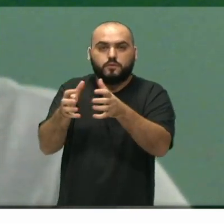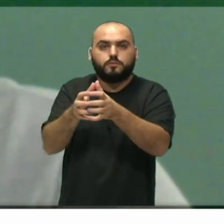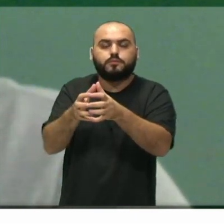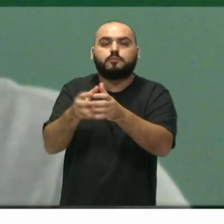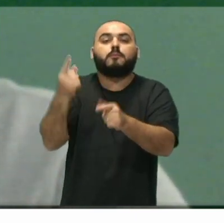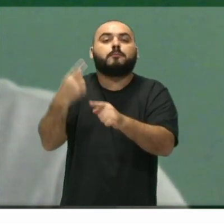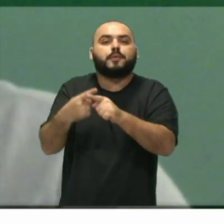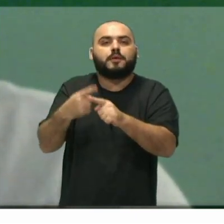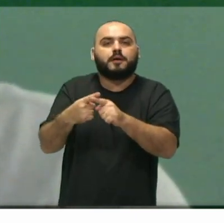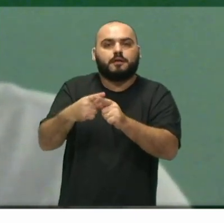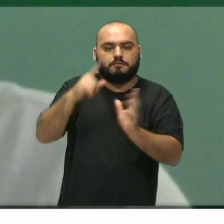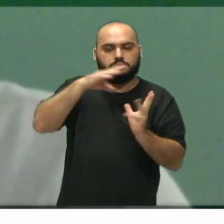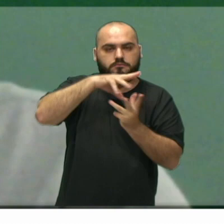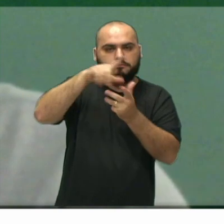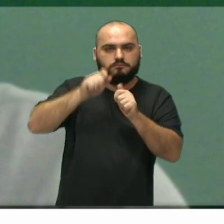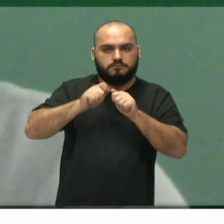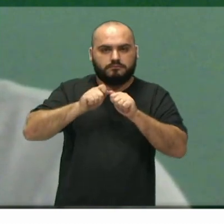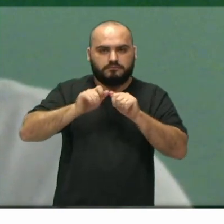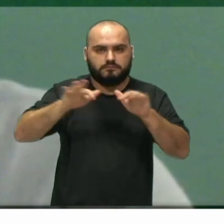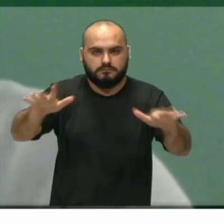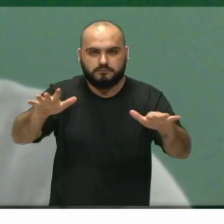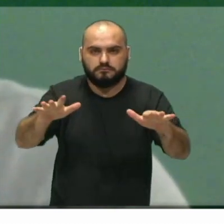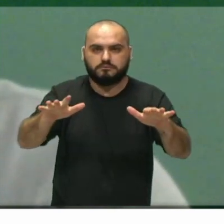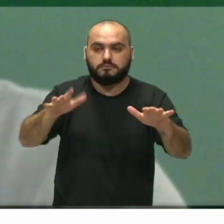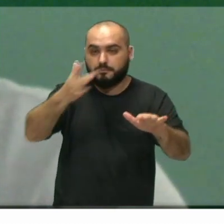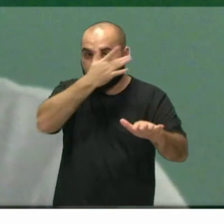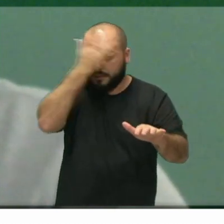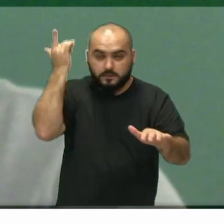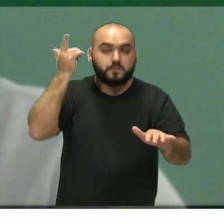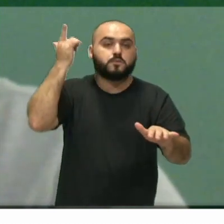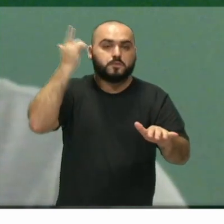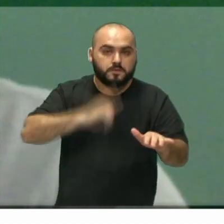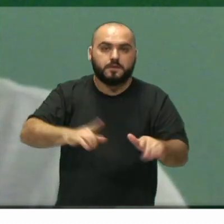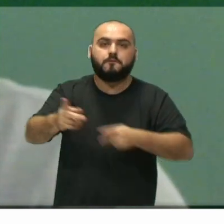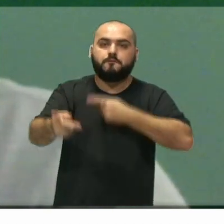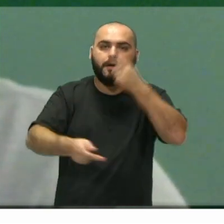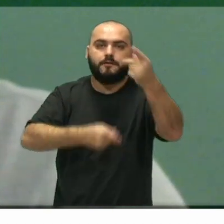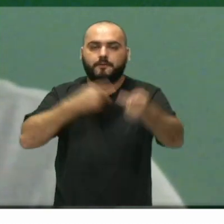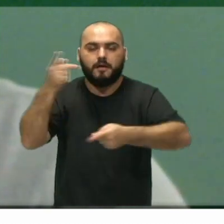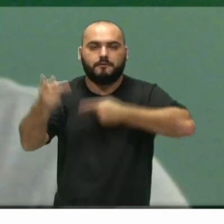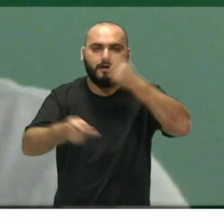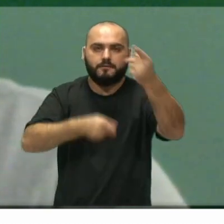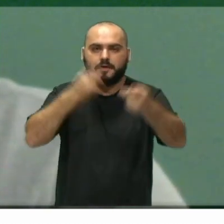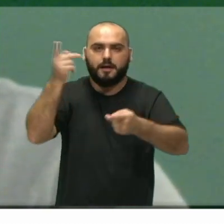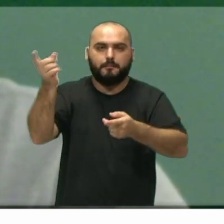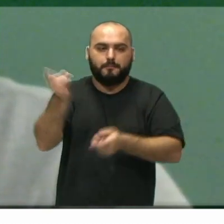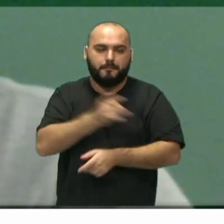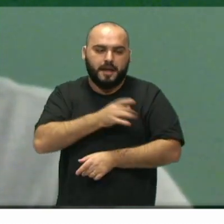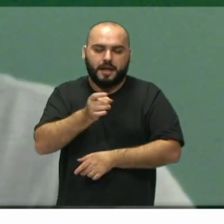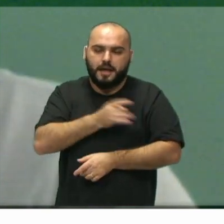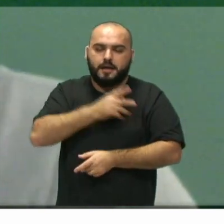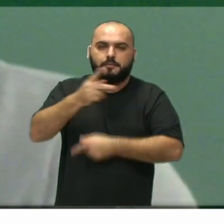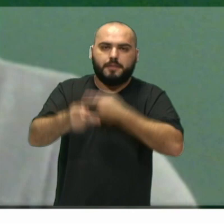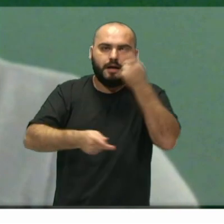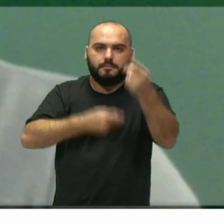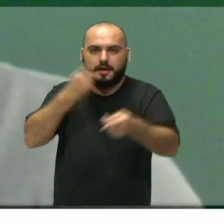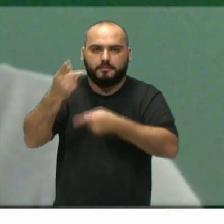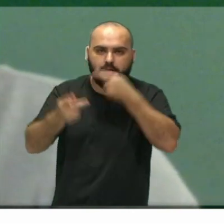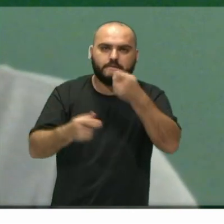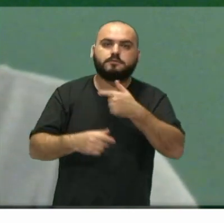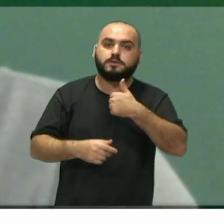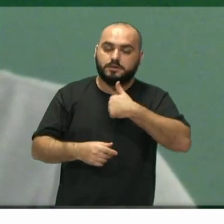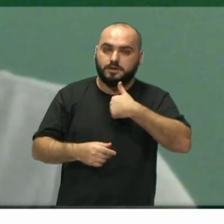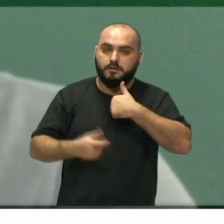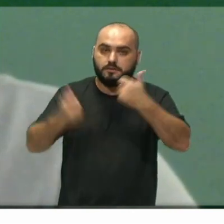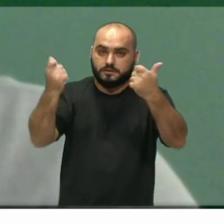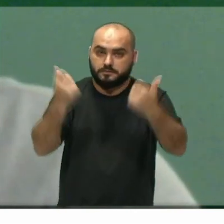causa da pandemia, nasceu para as pessoas poderem falar a respeito das suas angústias, dos seus medos, e eu posso dizer